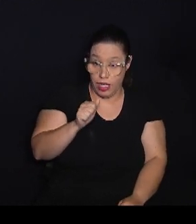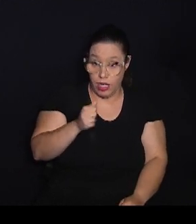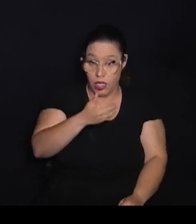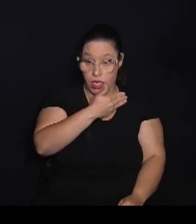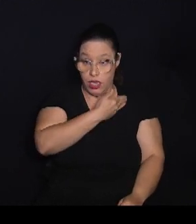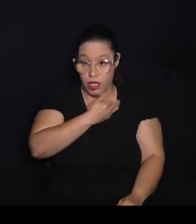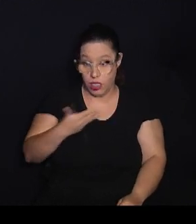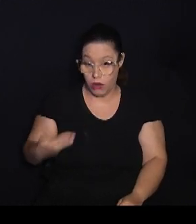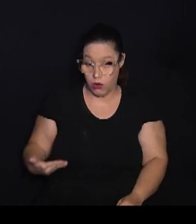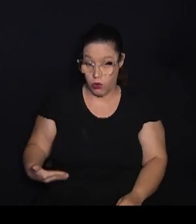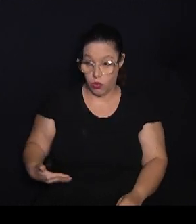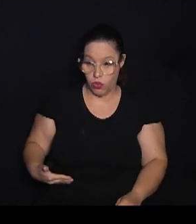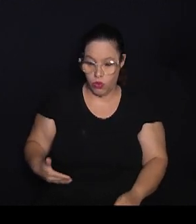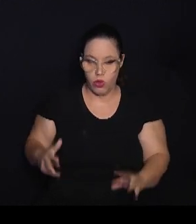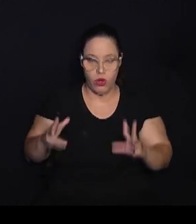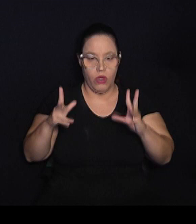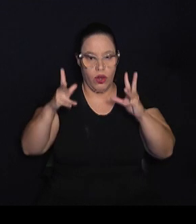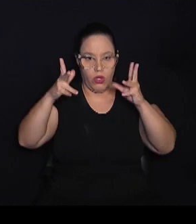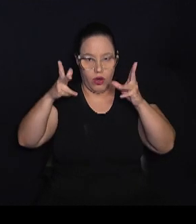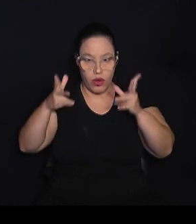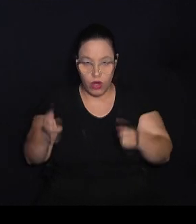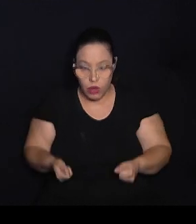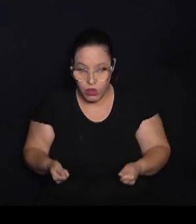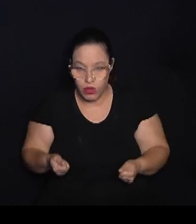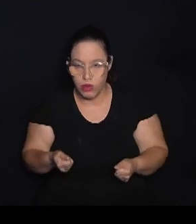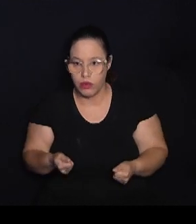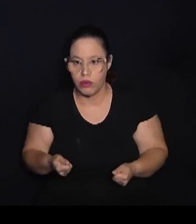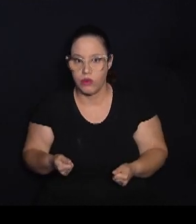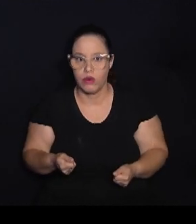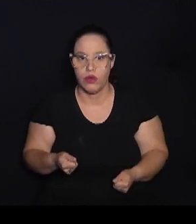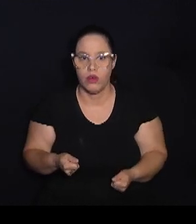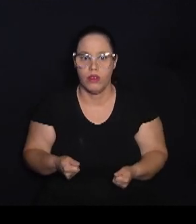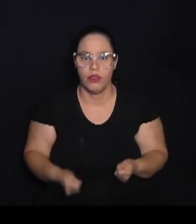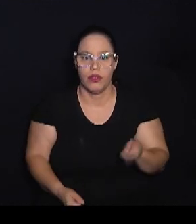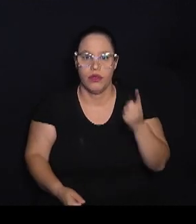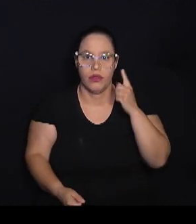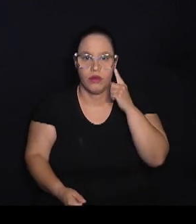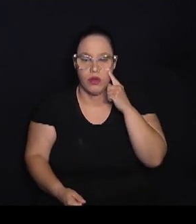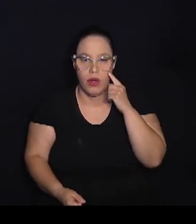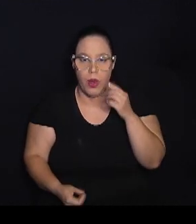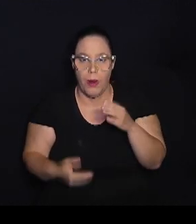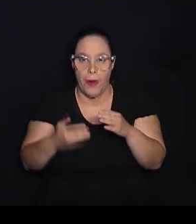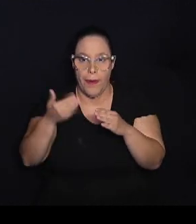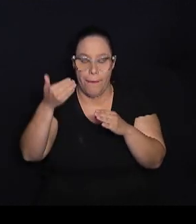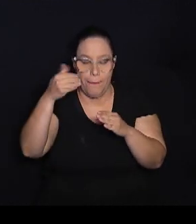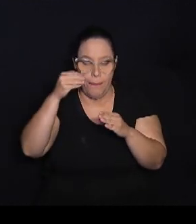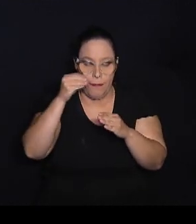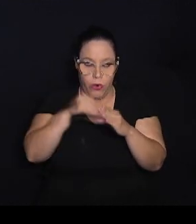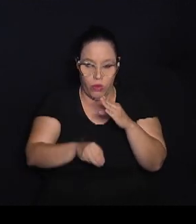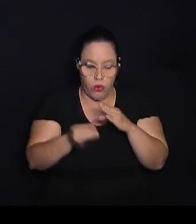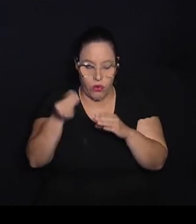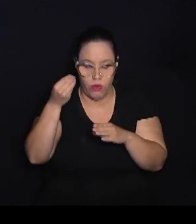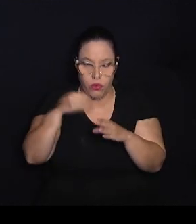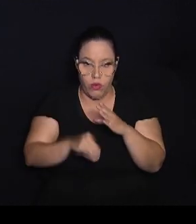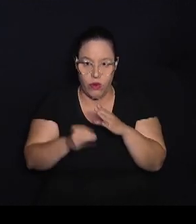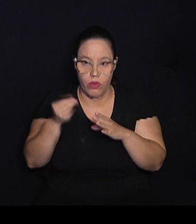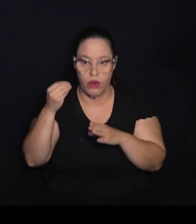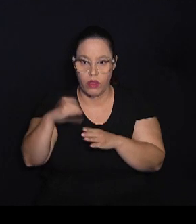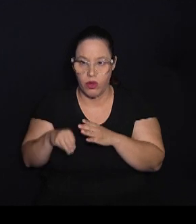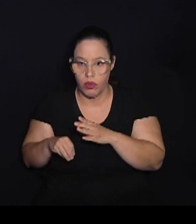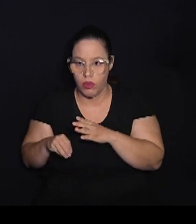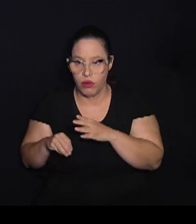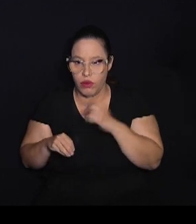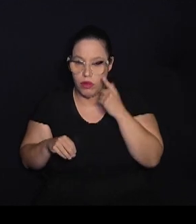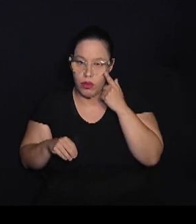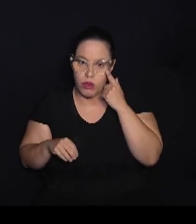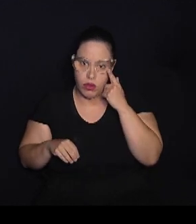do que tem várias tiras do inokim inclusive baixei ass sem você é gratuito na bibliotec do Senado tem o yokin e um outro